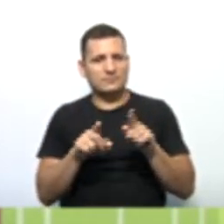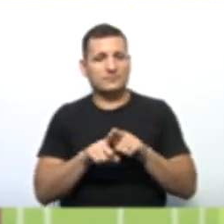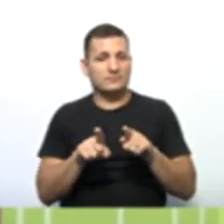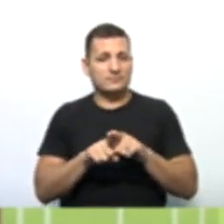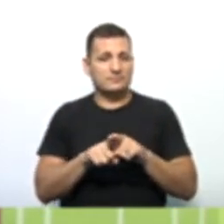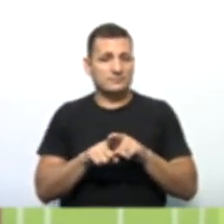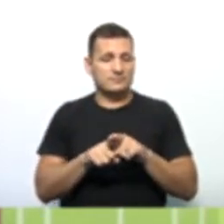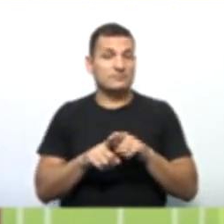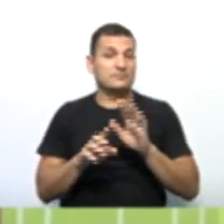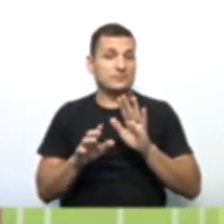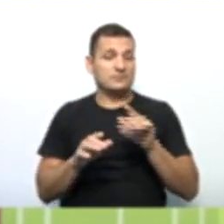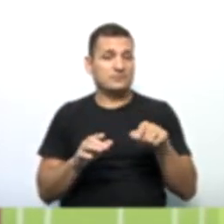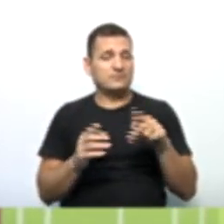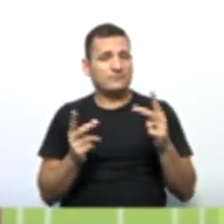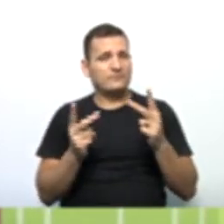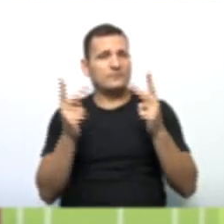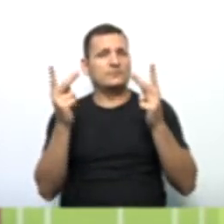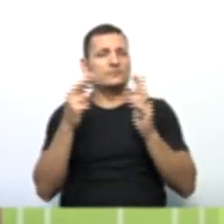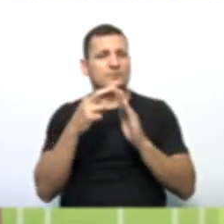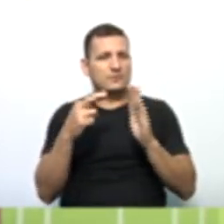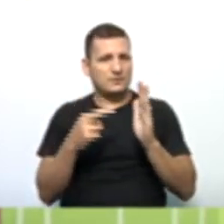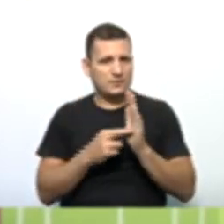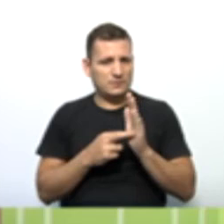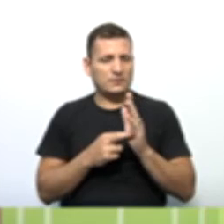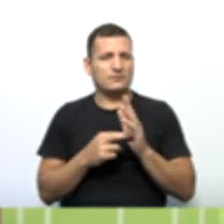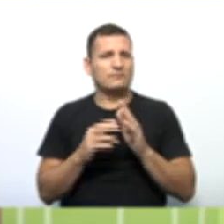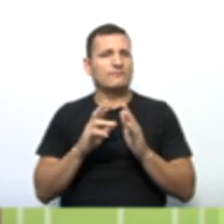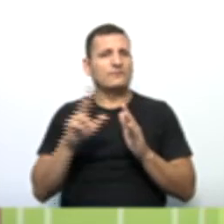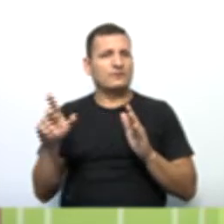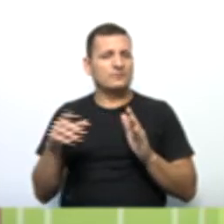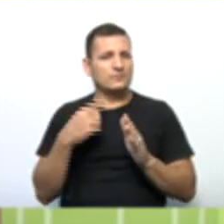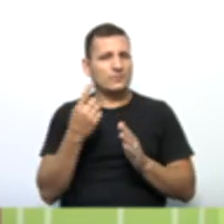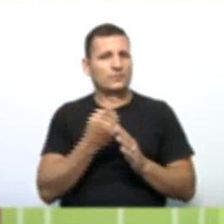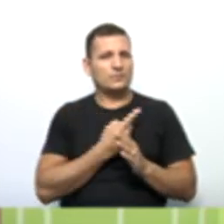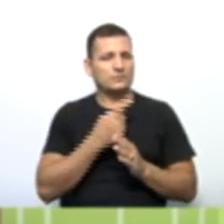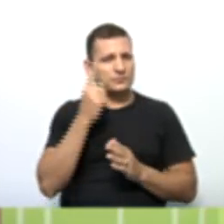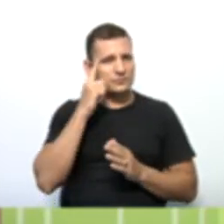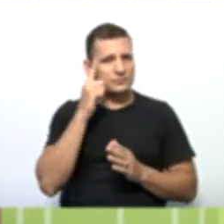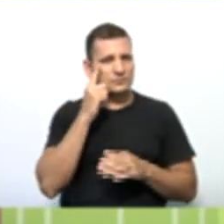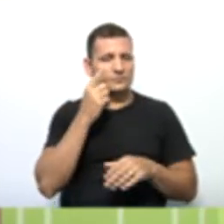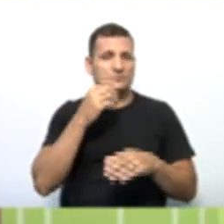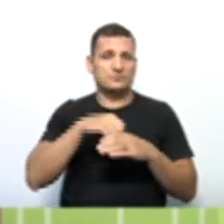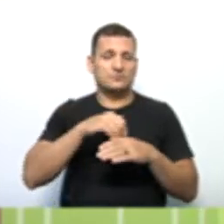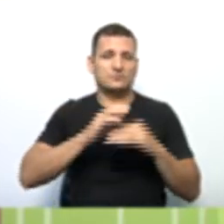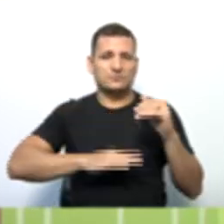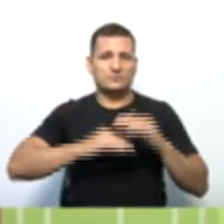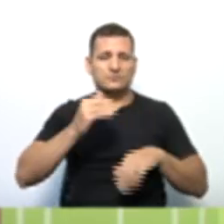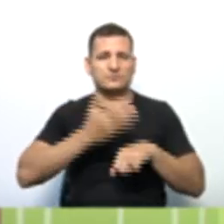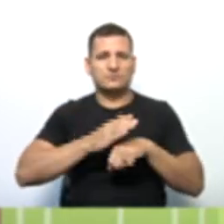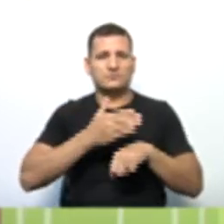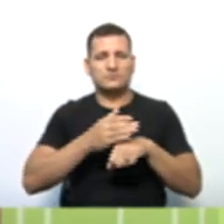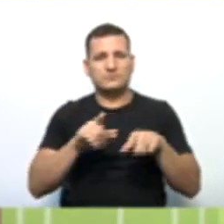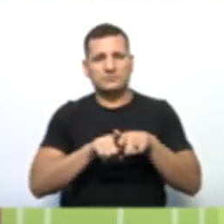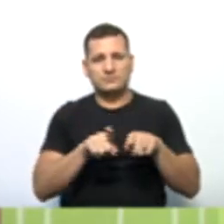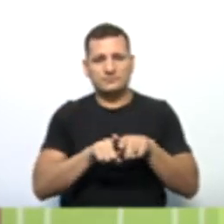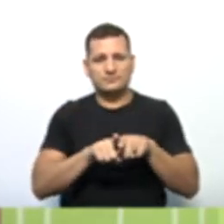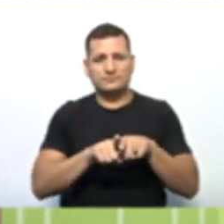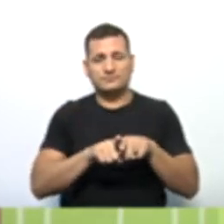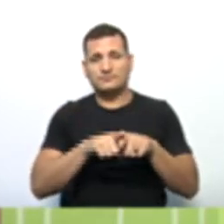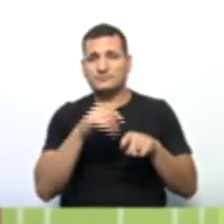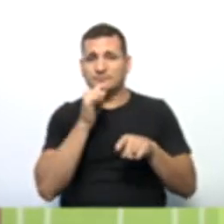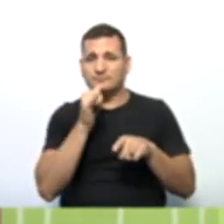esses mesmos valores e princípios para o nosso dia a dia e também na nossa prática profissional. Por exemplo, quando vocês forem